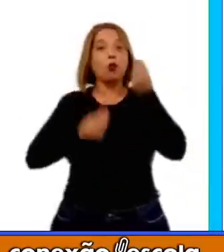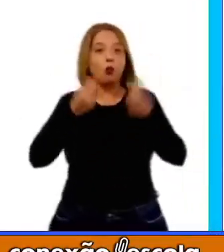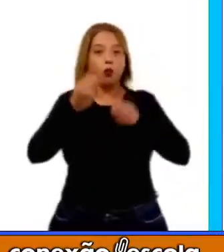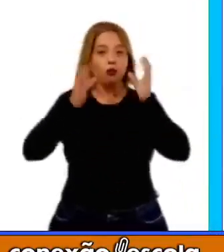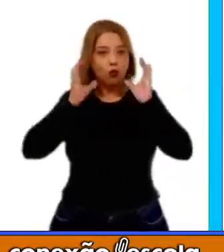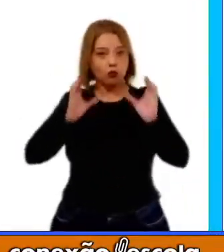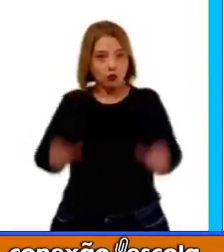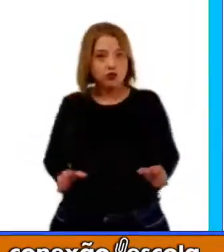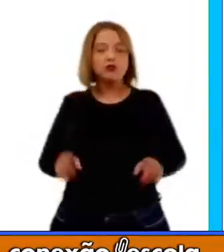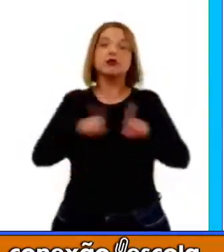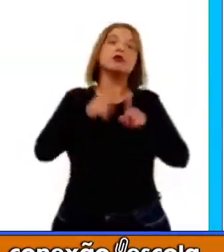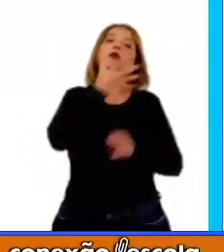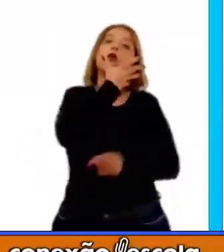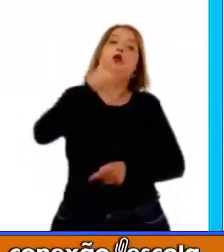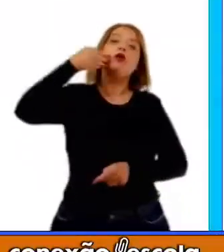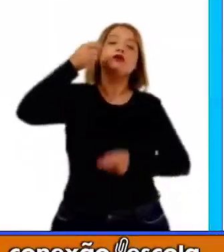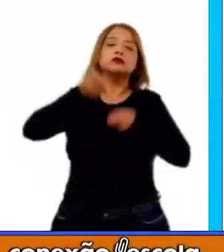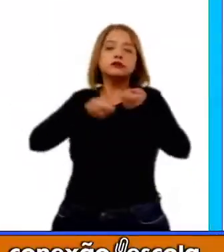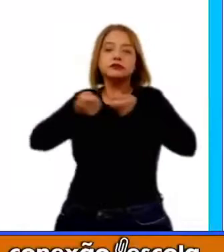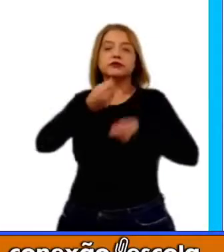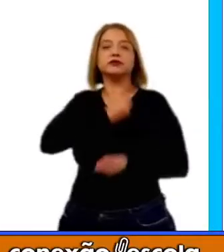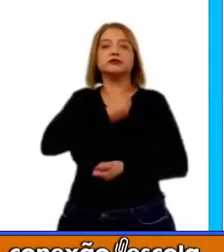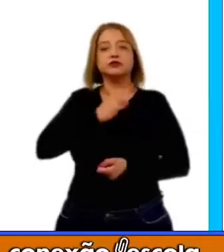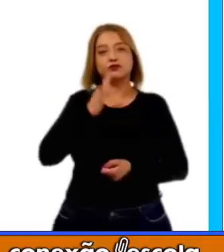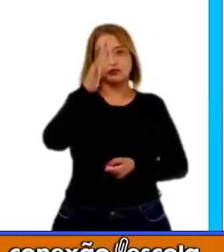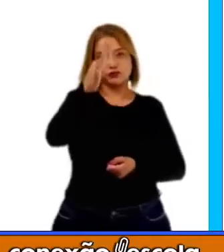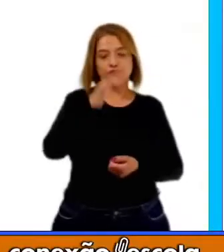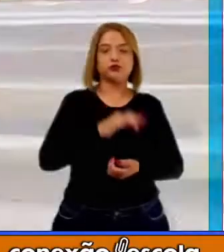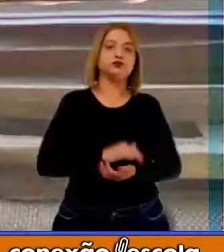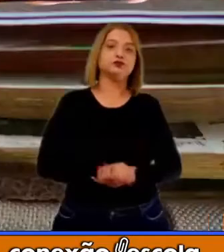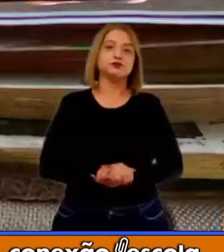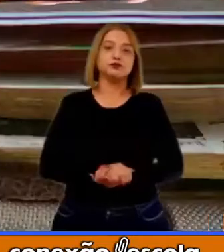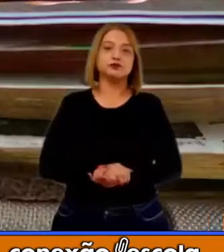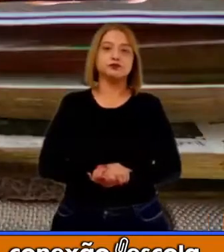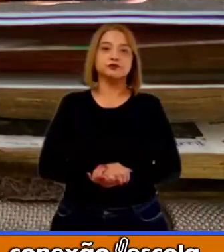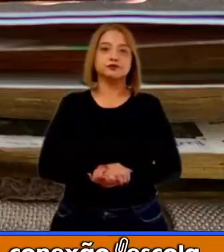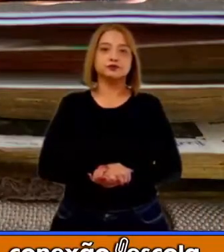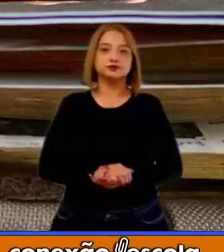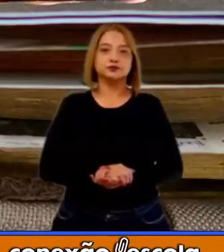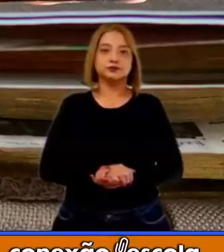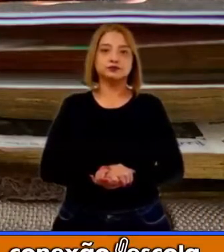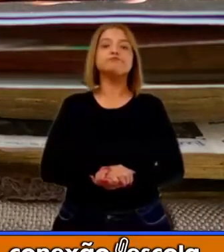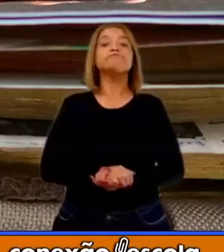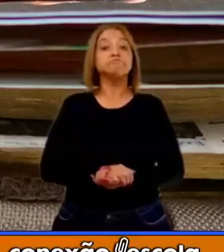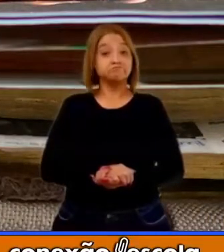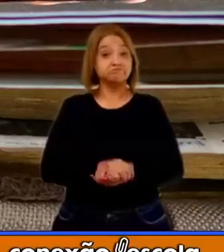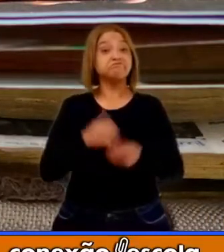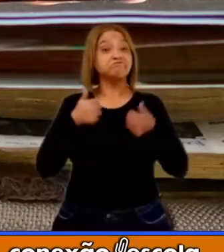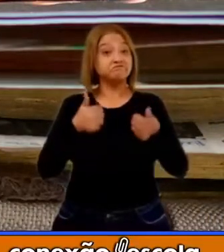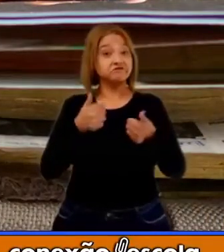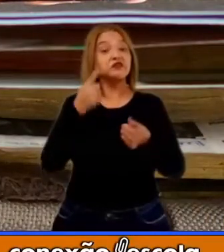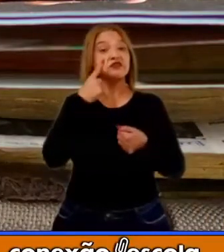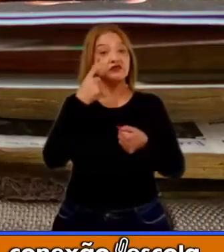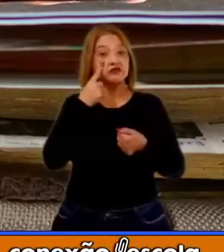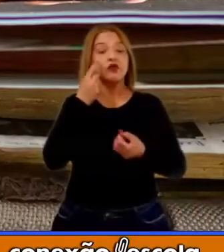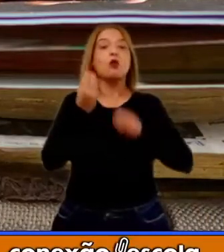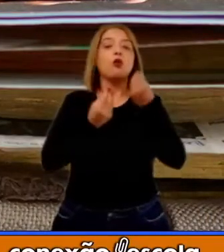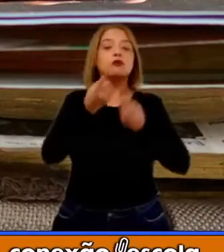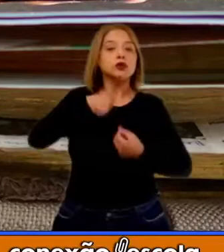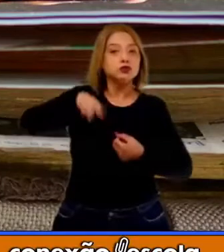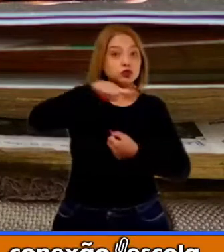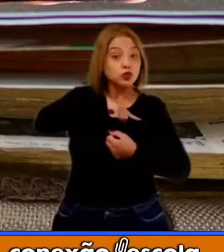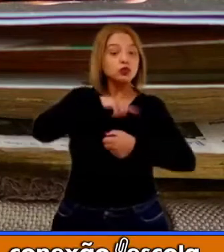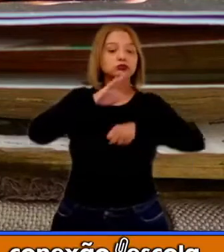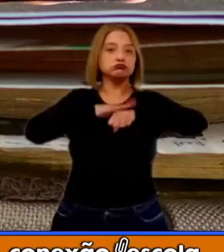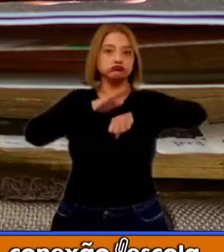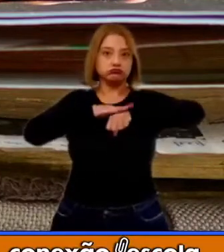manutenção da qualidade de vida de todos ao longo do tempo. É isso aí. A ação humana